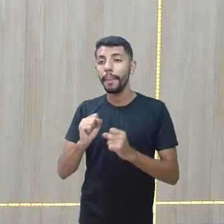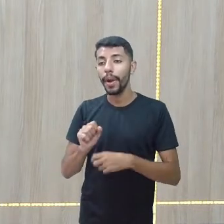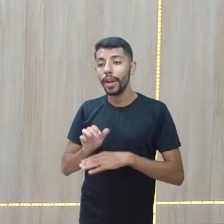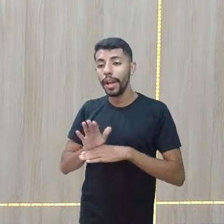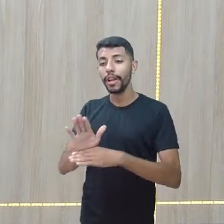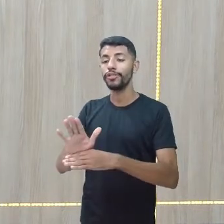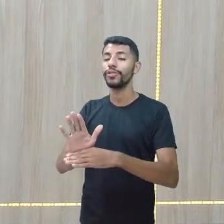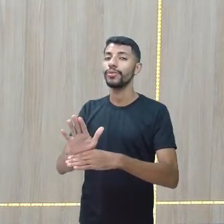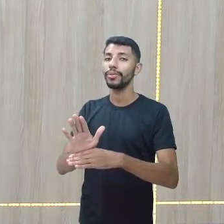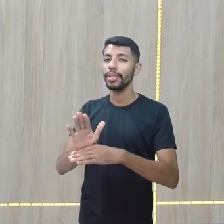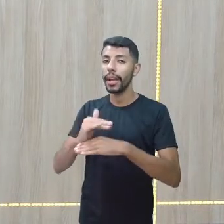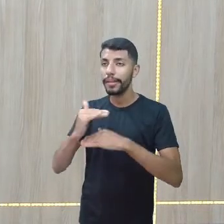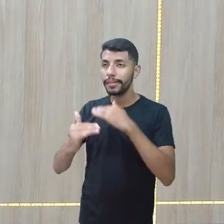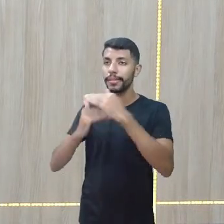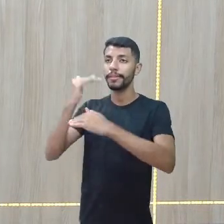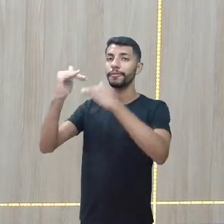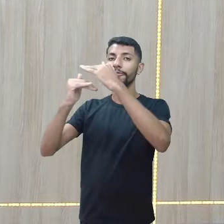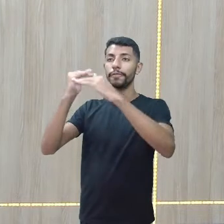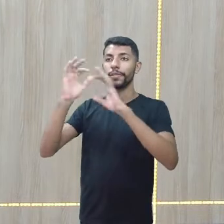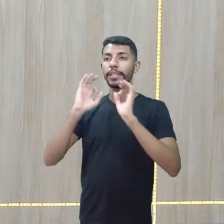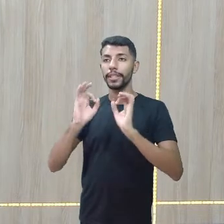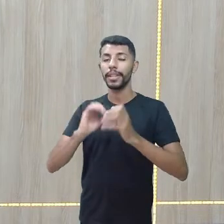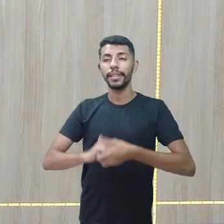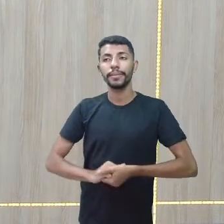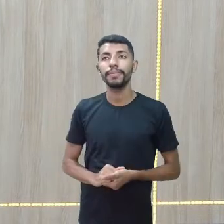contribuir para a construção.